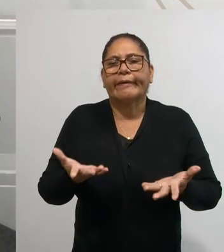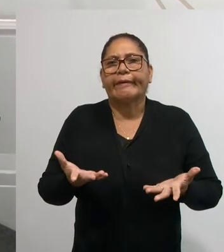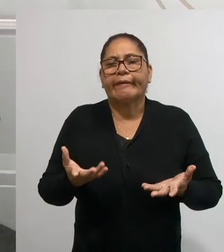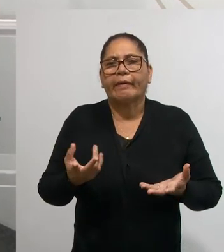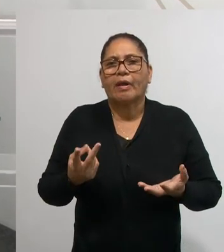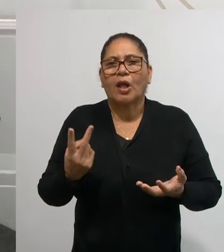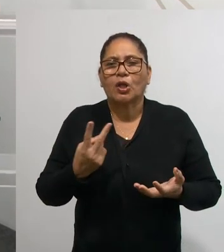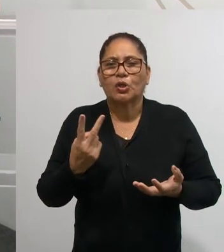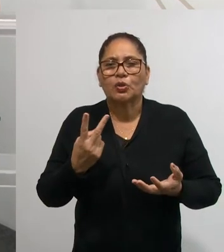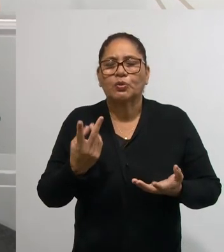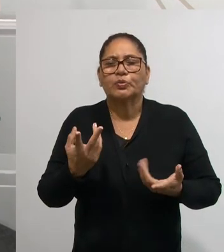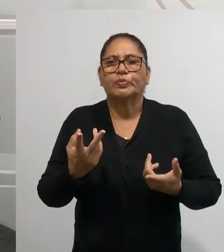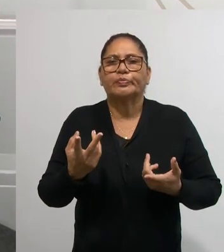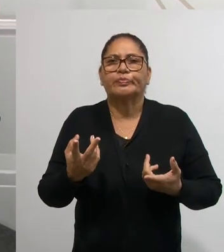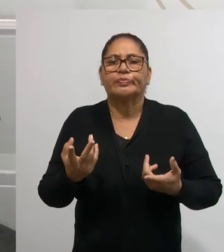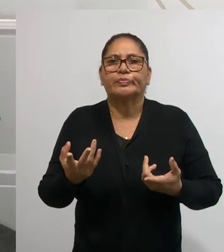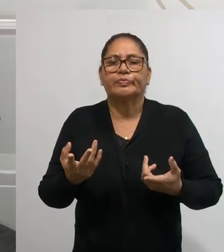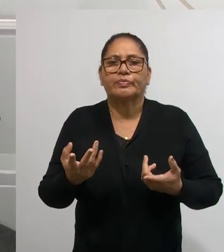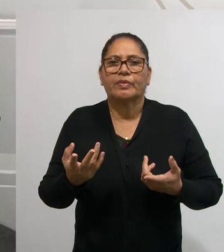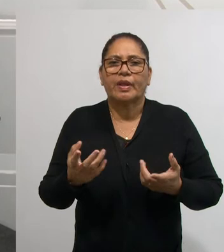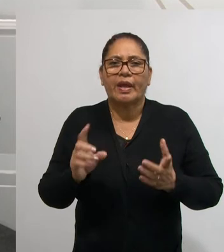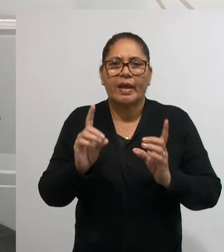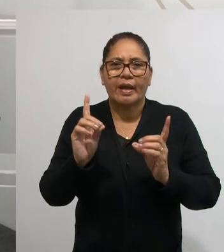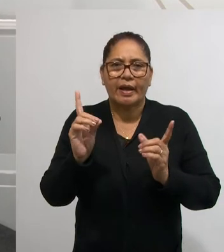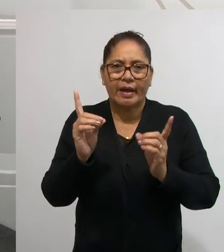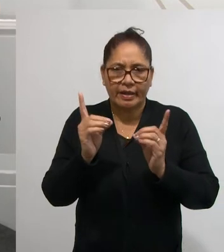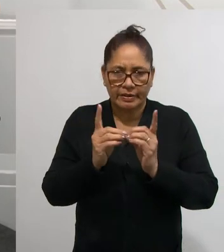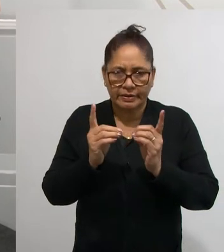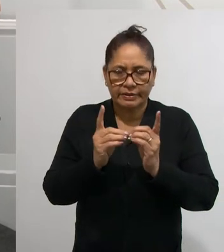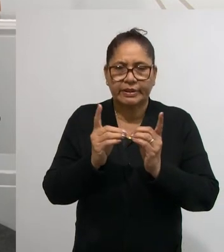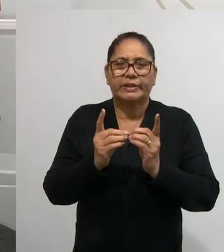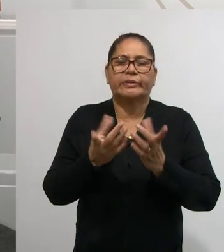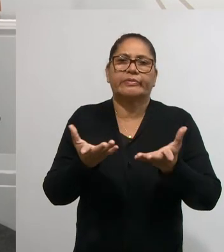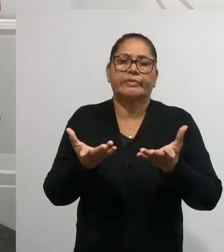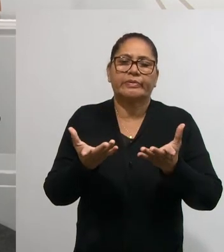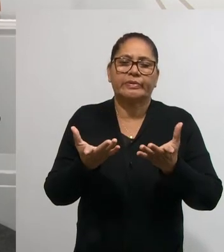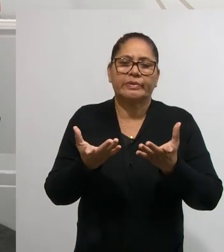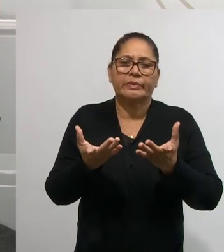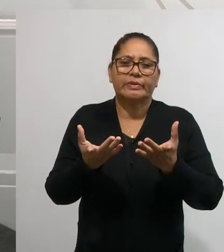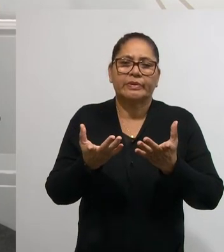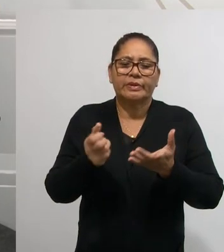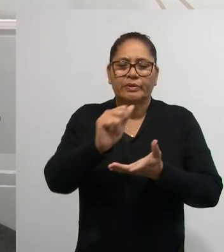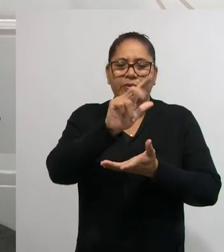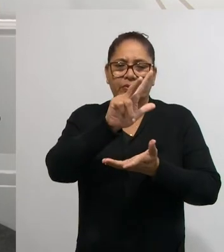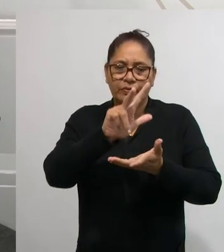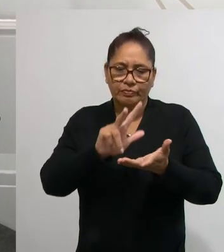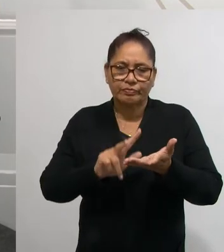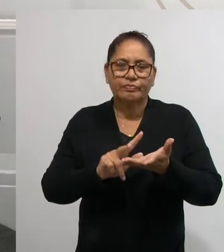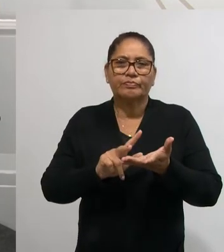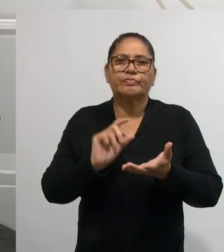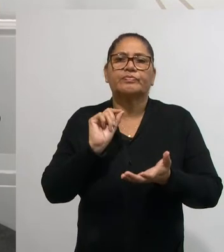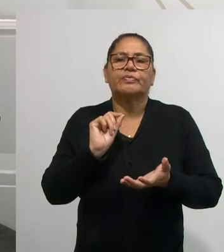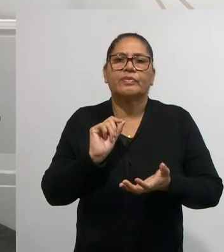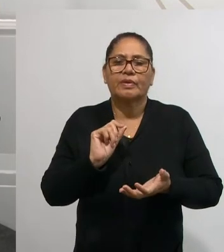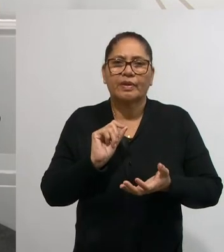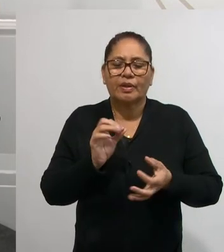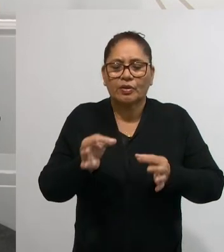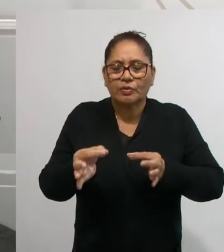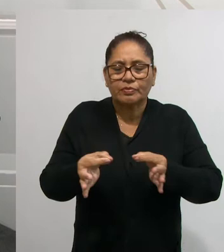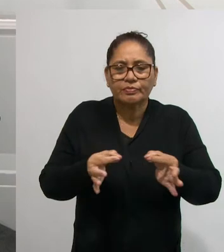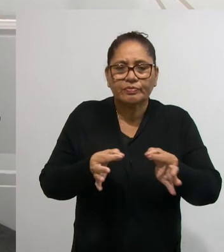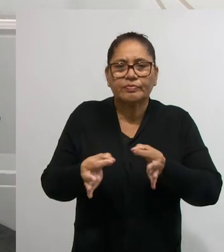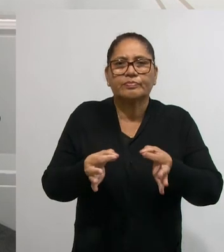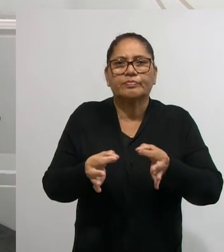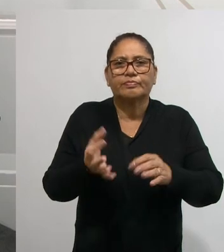dois duas ferramentas principais são as aulas ciclos e as atividades que estarão organizadas no ava e isso vai estar lá